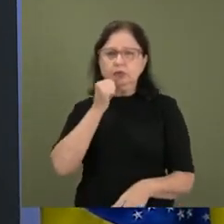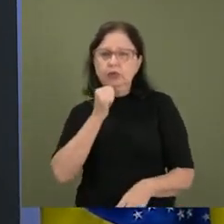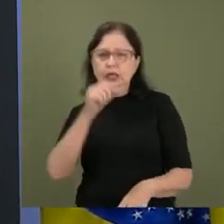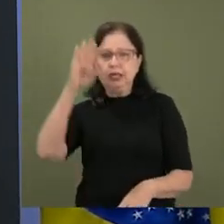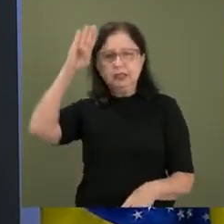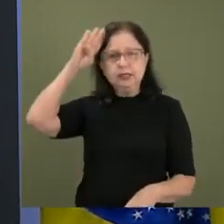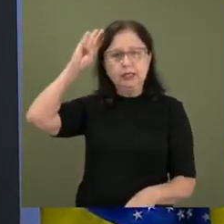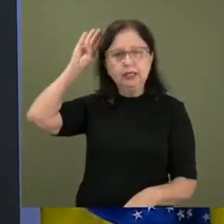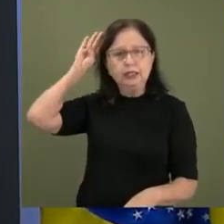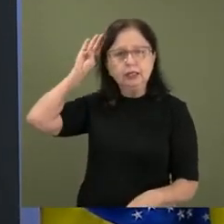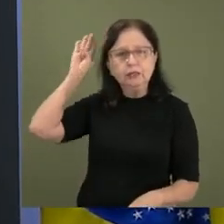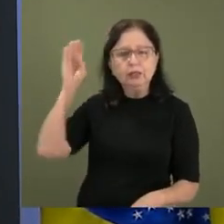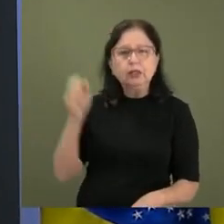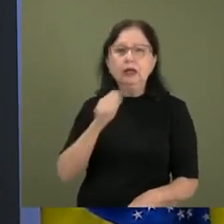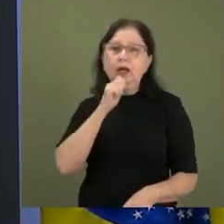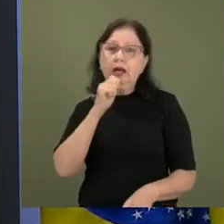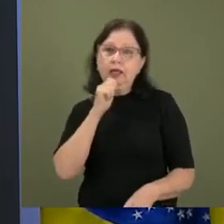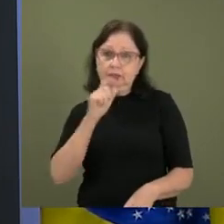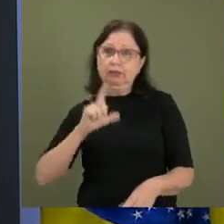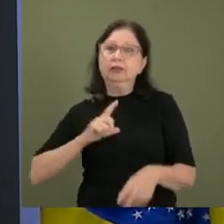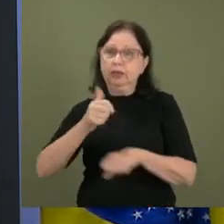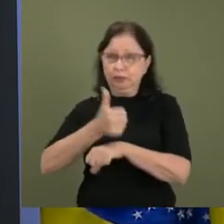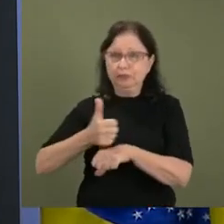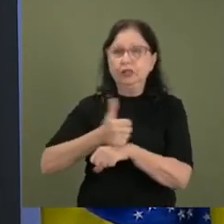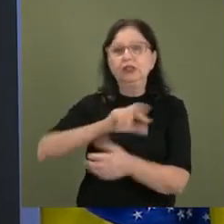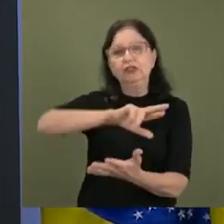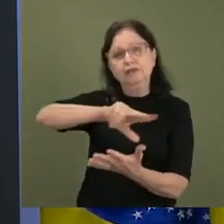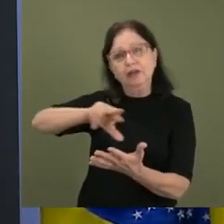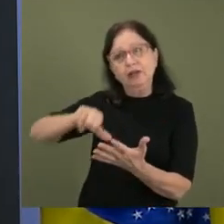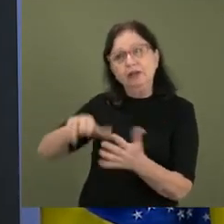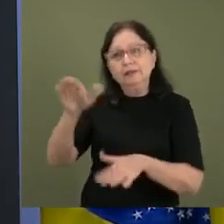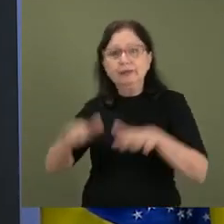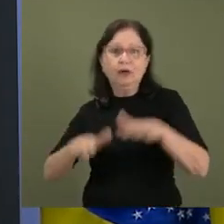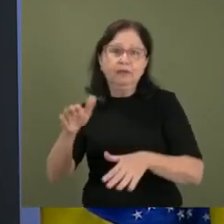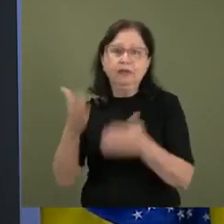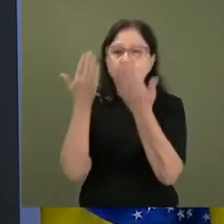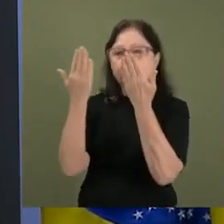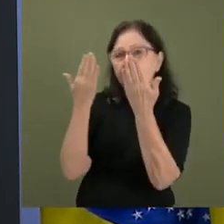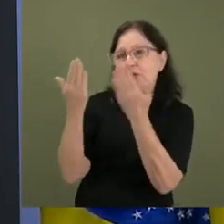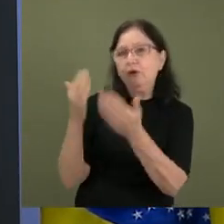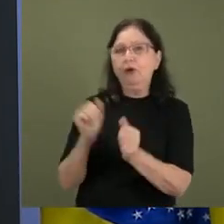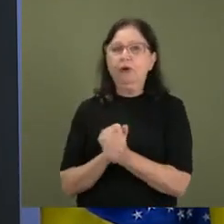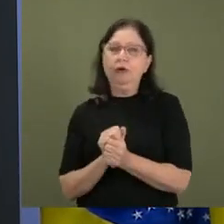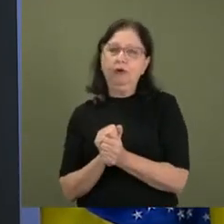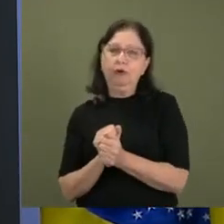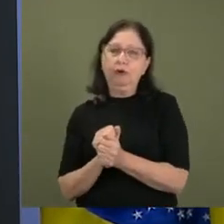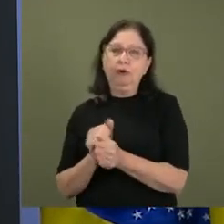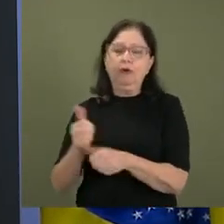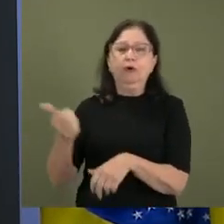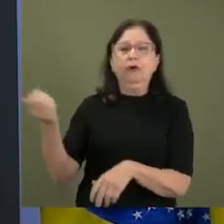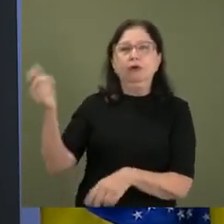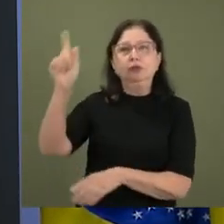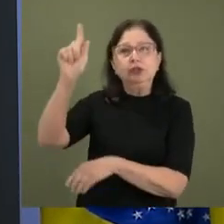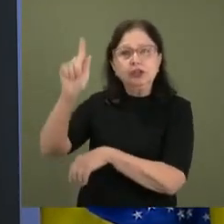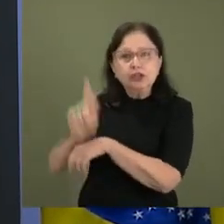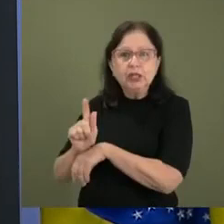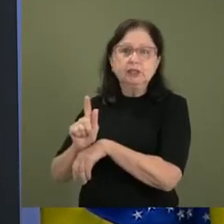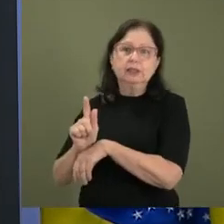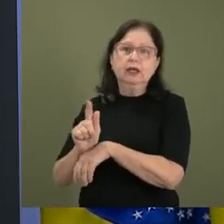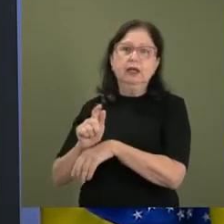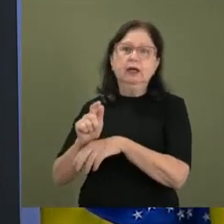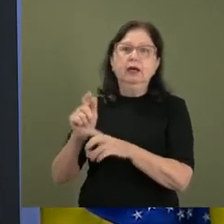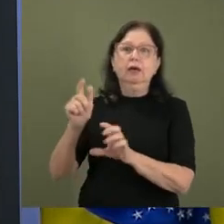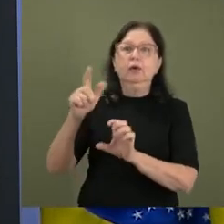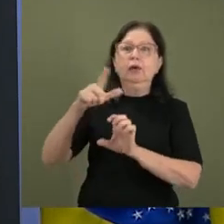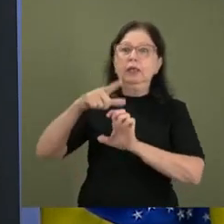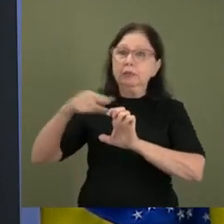vai ver ainda outras tantas psicólogos educadores pessoas que lidam com gestão de comunidades empreendedores do setor de